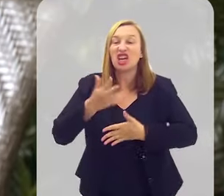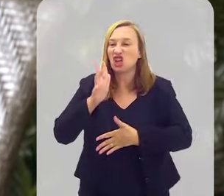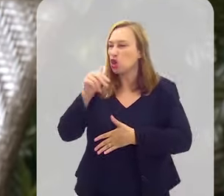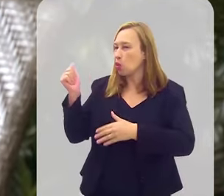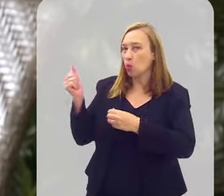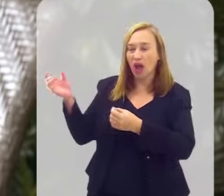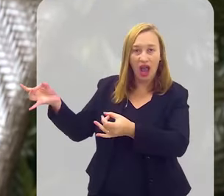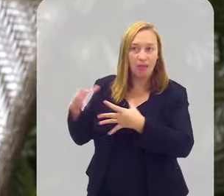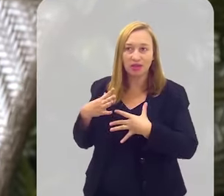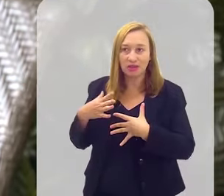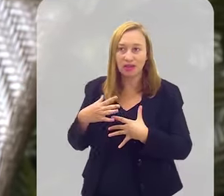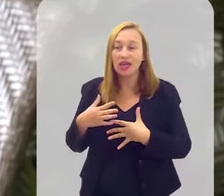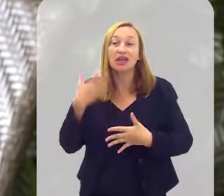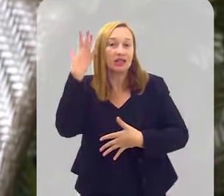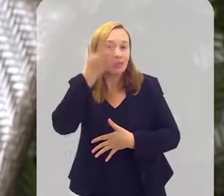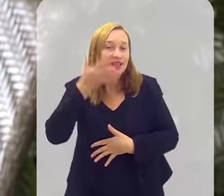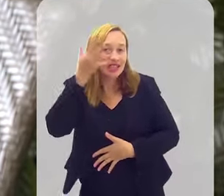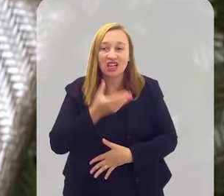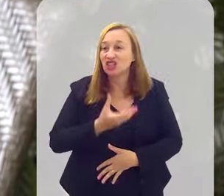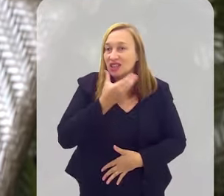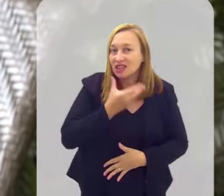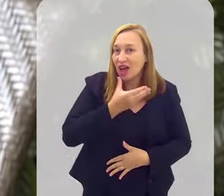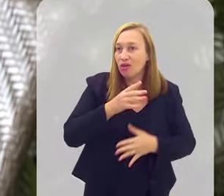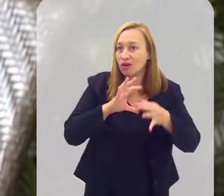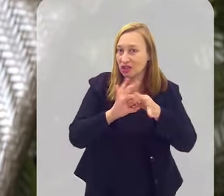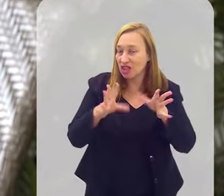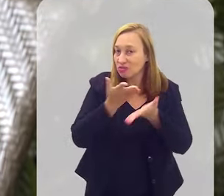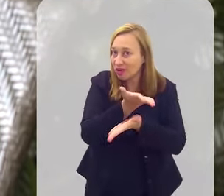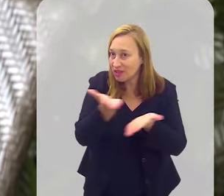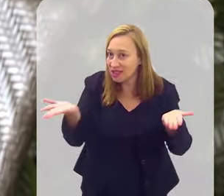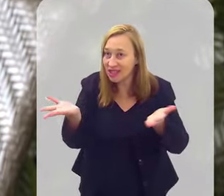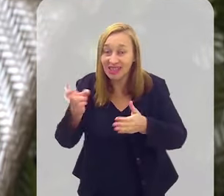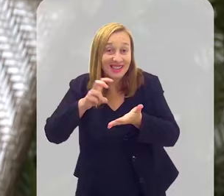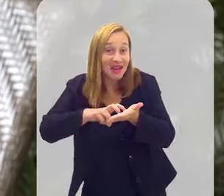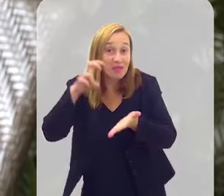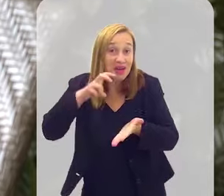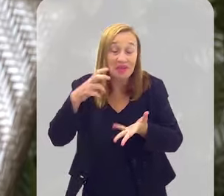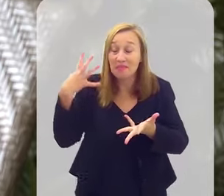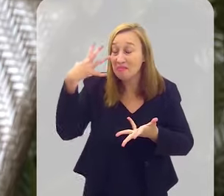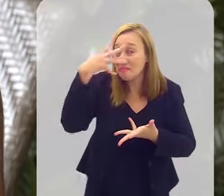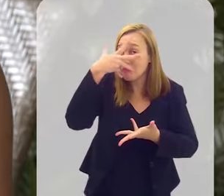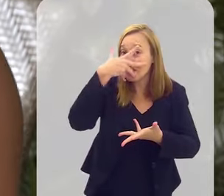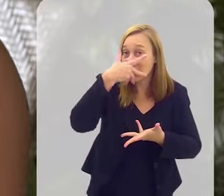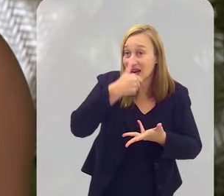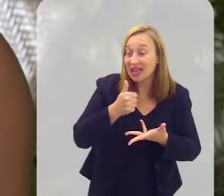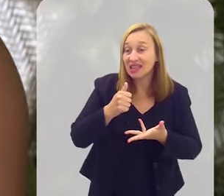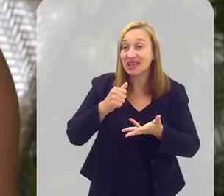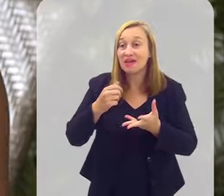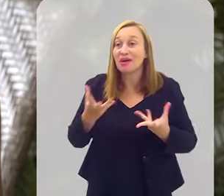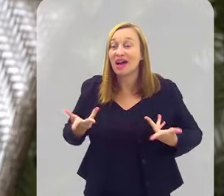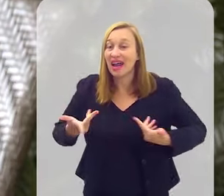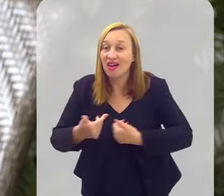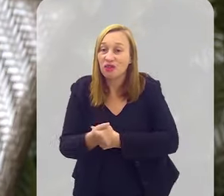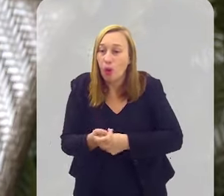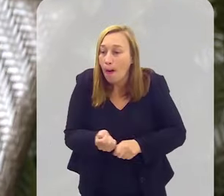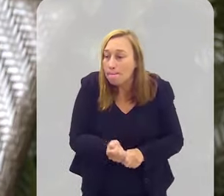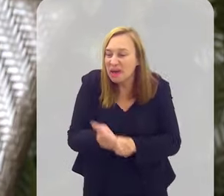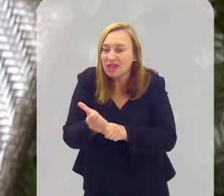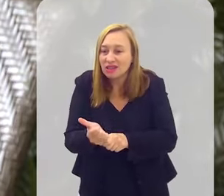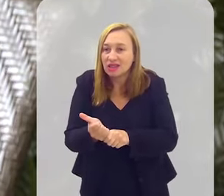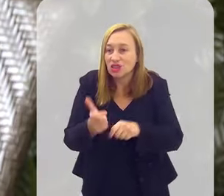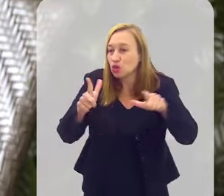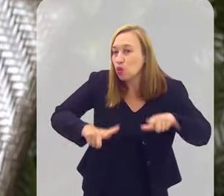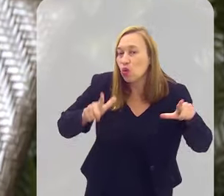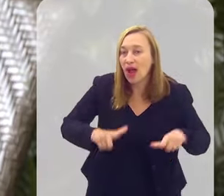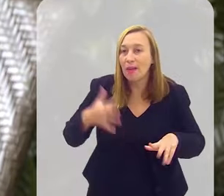nos abandona então a mensagem de Natal que eu deixo nessa manhã linda maravilhosa aqui nesse campo de golf esse essa